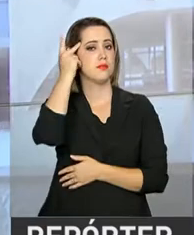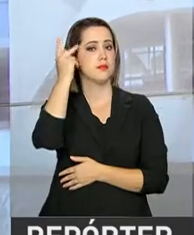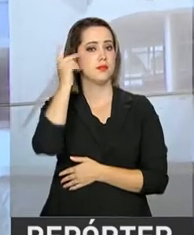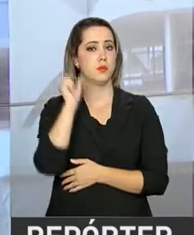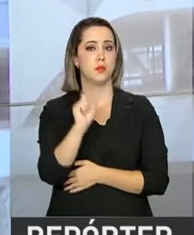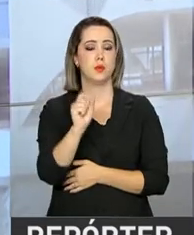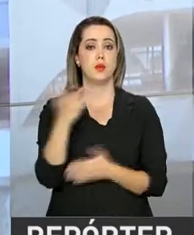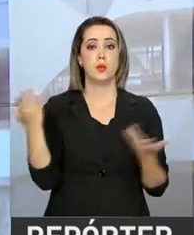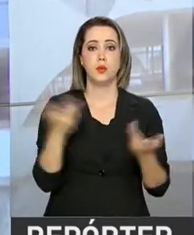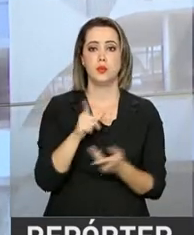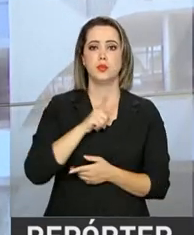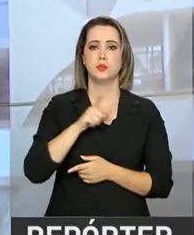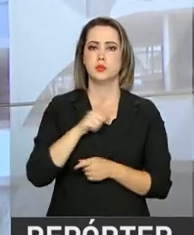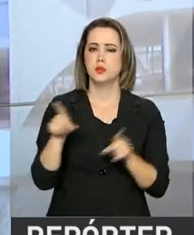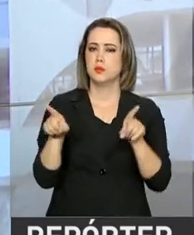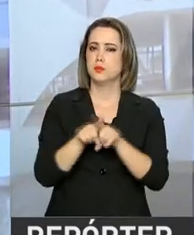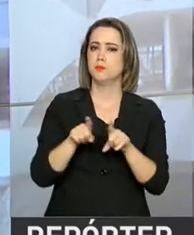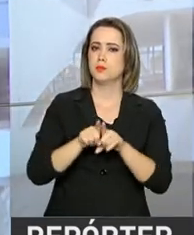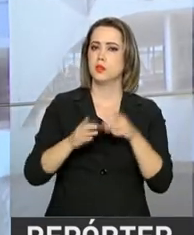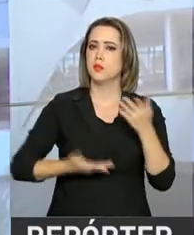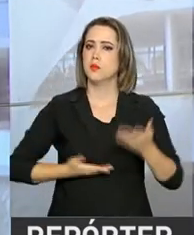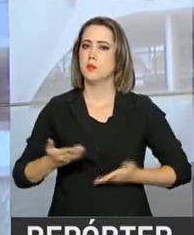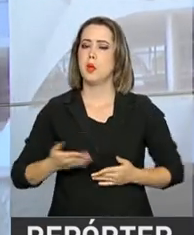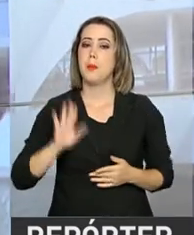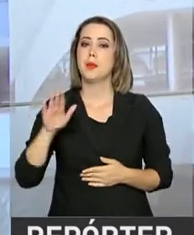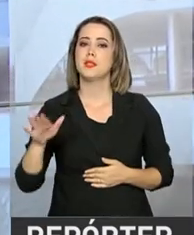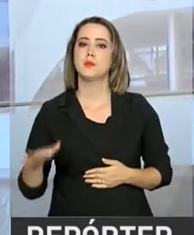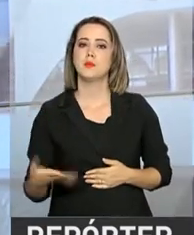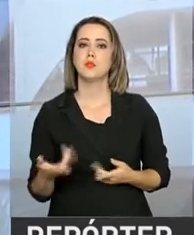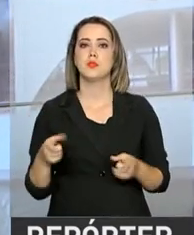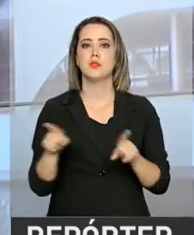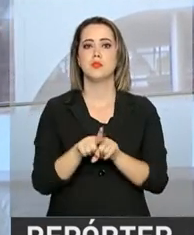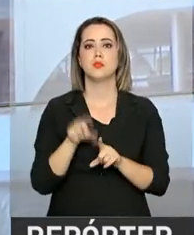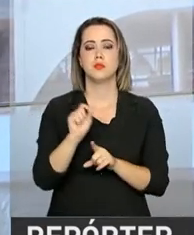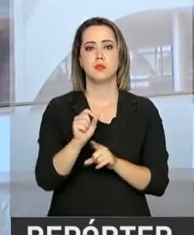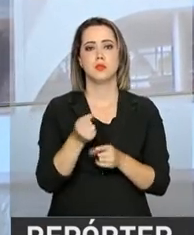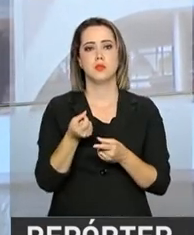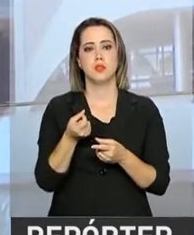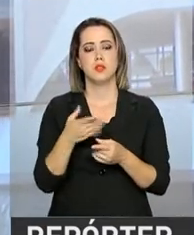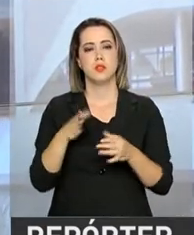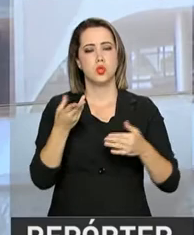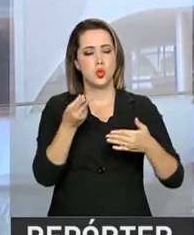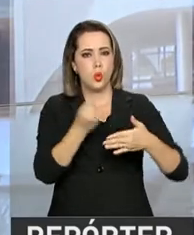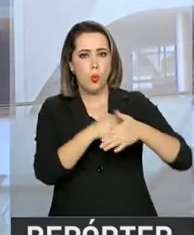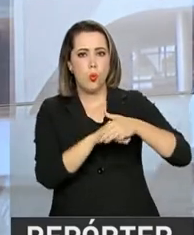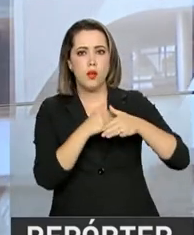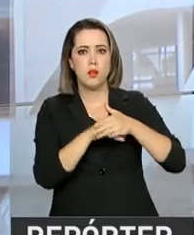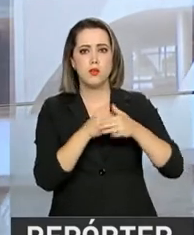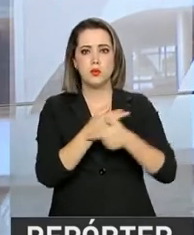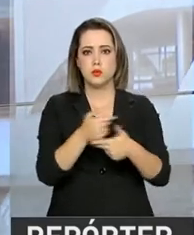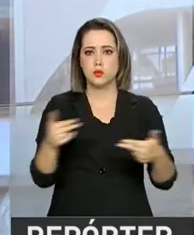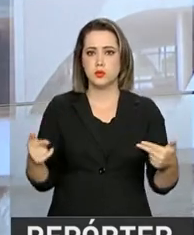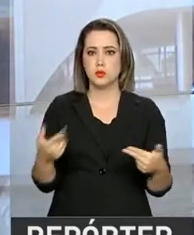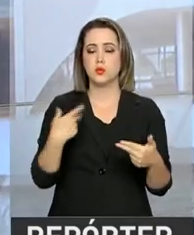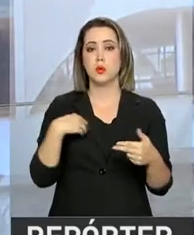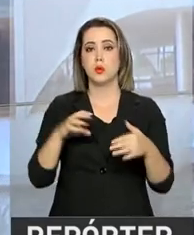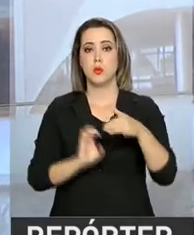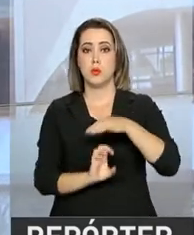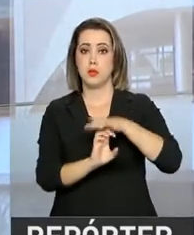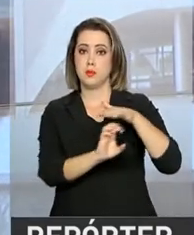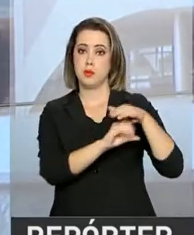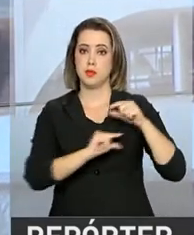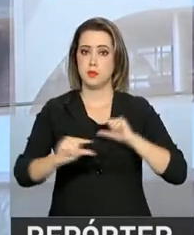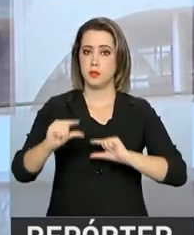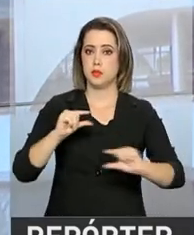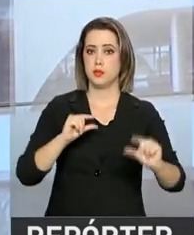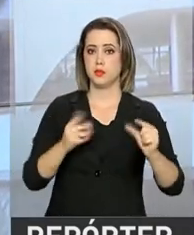paulo e agora contam também com o serviço mais barato e de armazenamento e distribuição de produtos para micro e pequenas